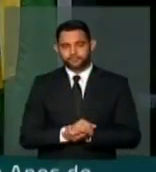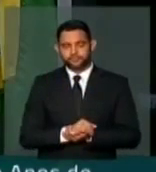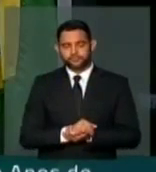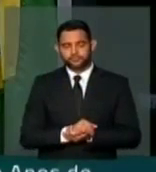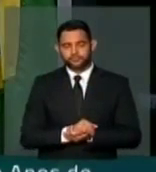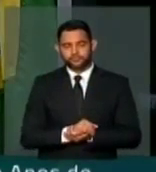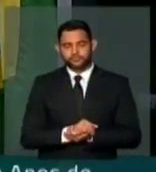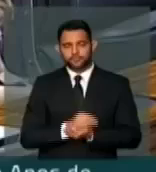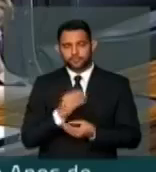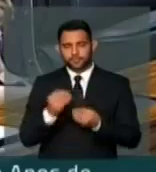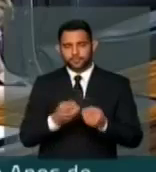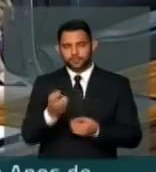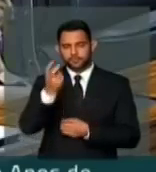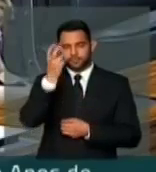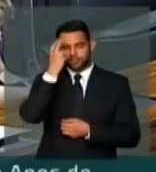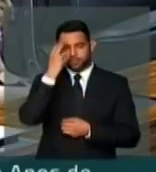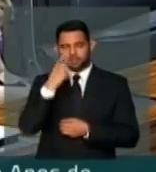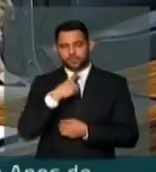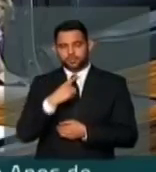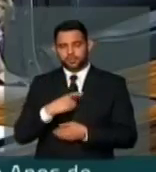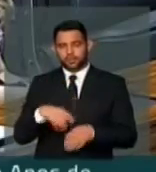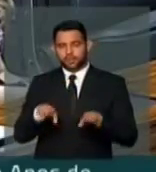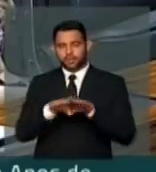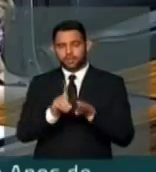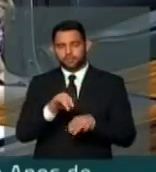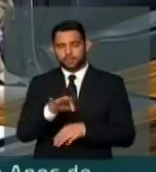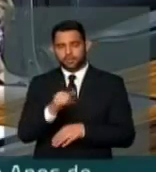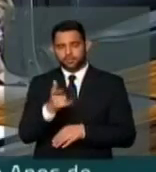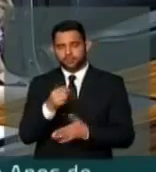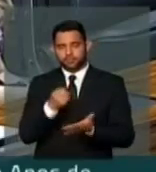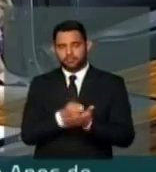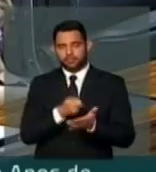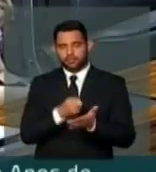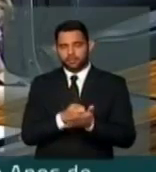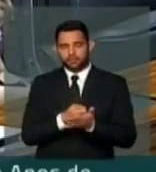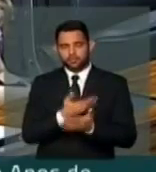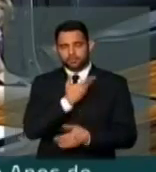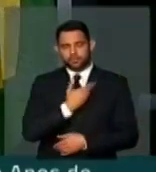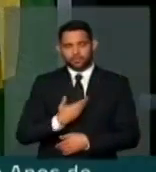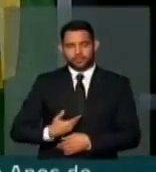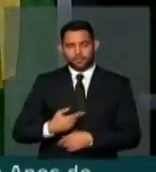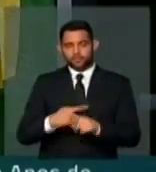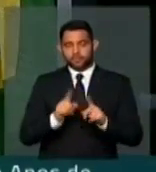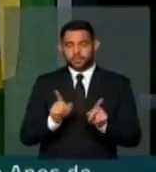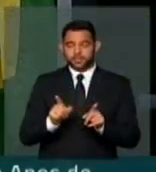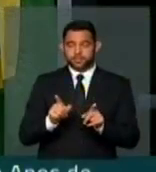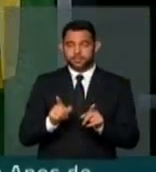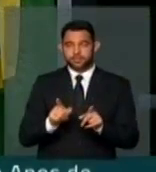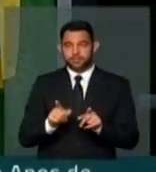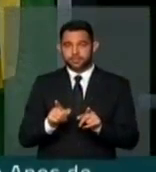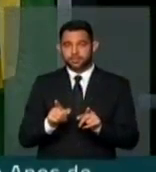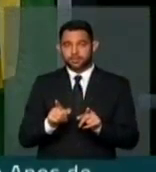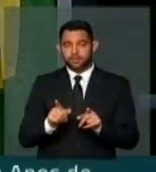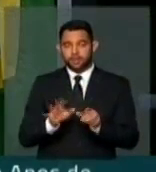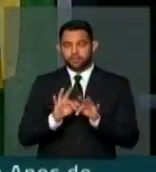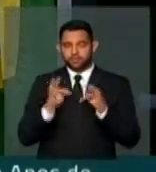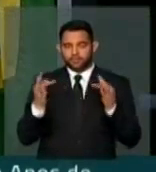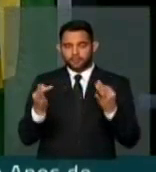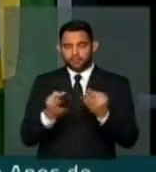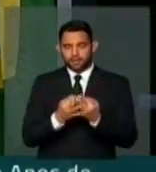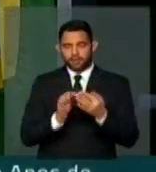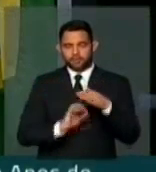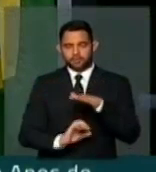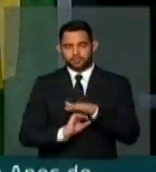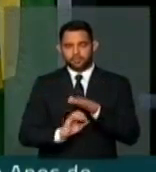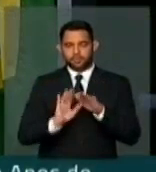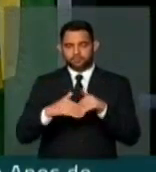Como criar uma cultura democrática que se aplique não só ao funcionamento do Estado, mas também ao da família, da empresa,